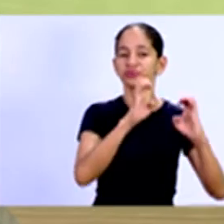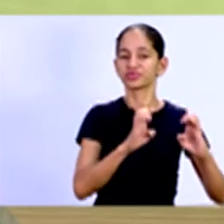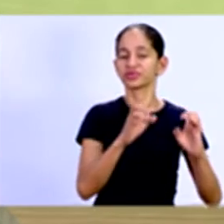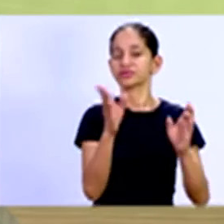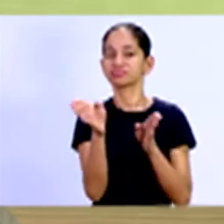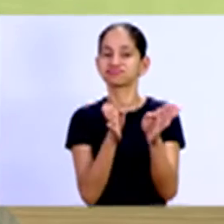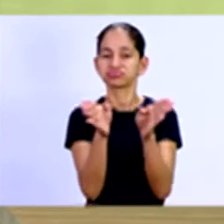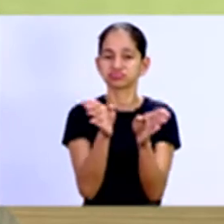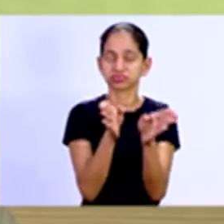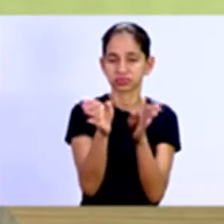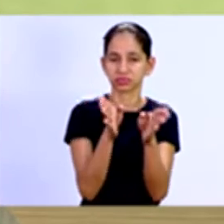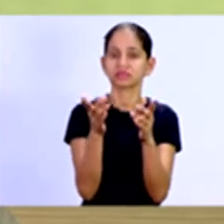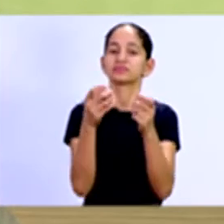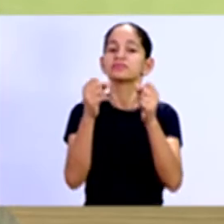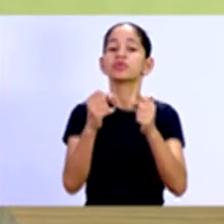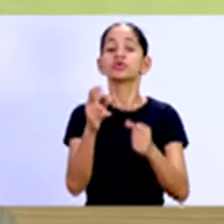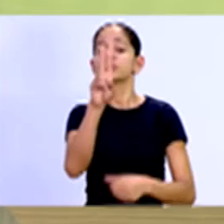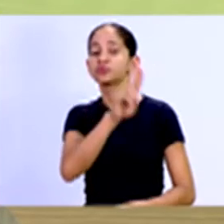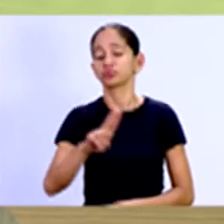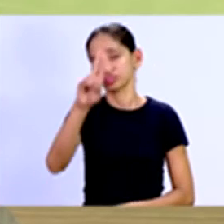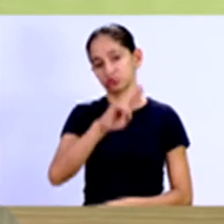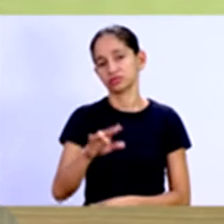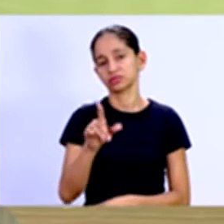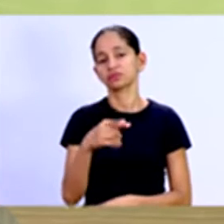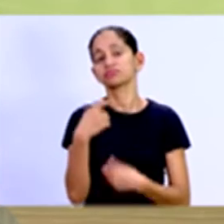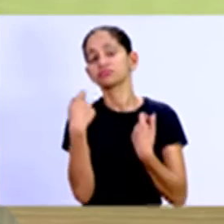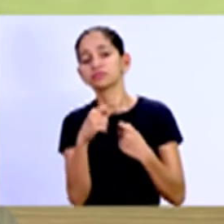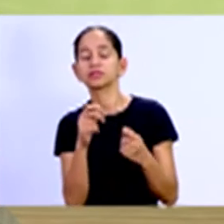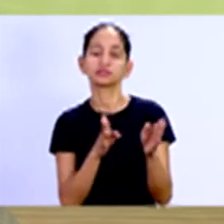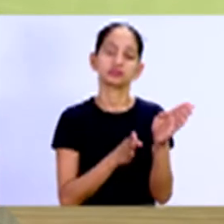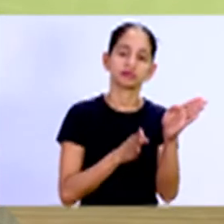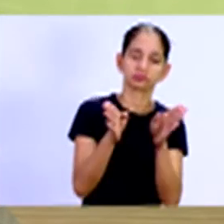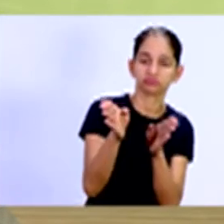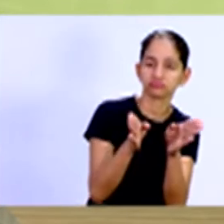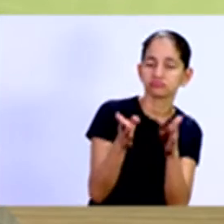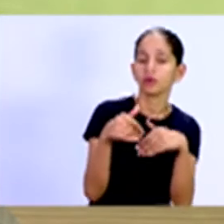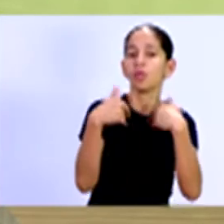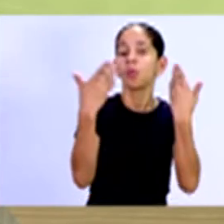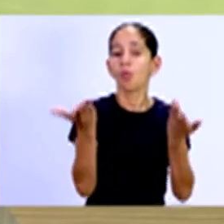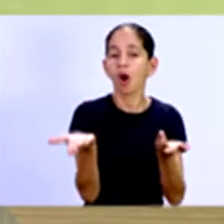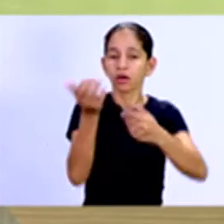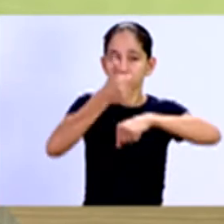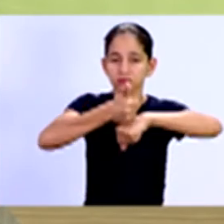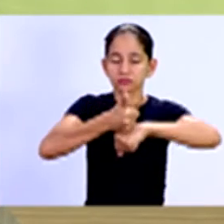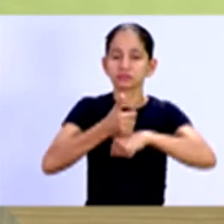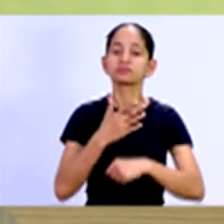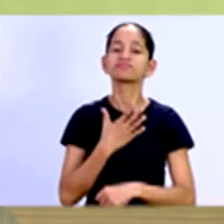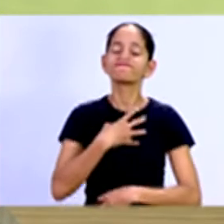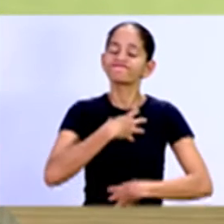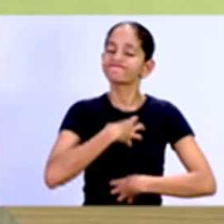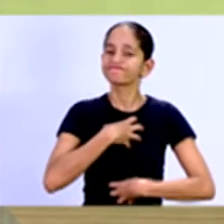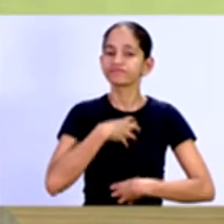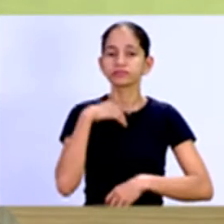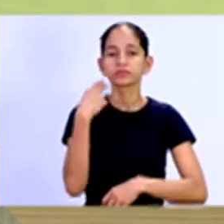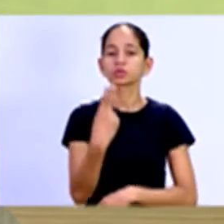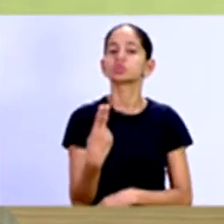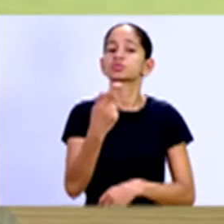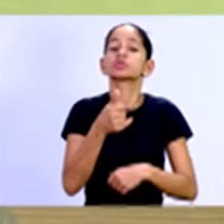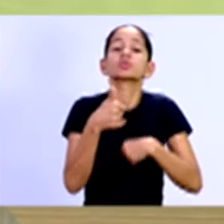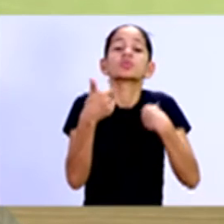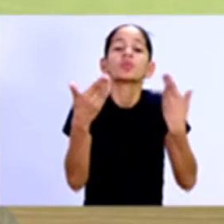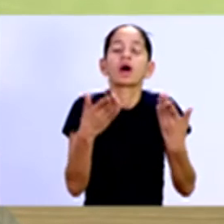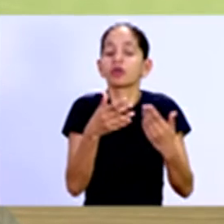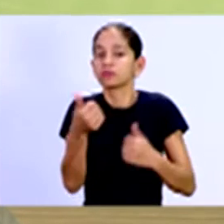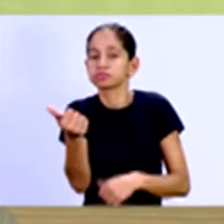nós possamos agir conforme as nossas necessidades, ou seja, conforme aquilo que eu tenho como um princípio moral. O princípio moral faz com que eu